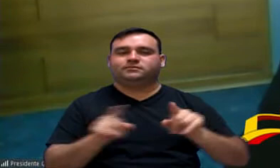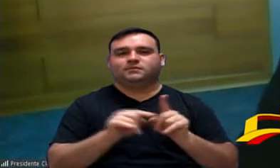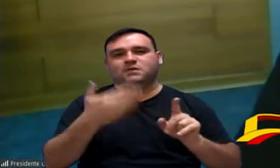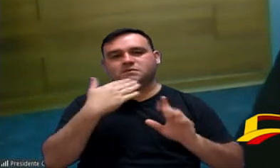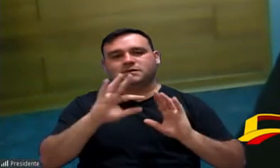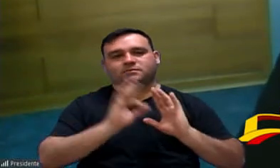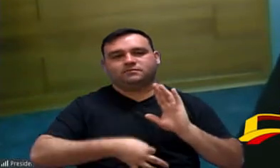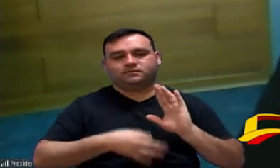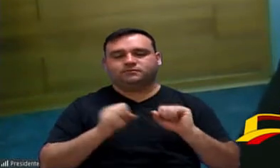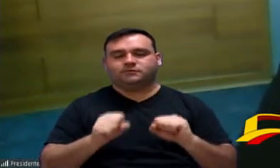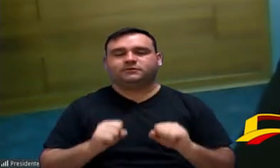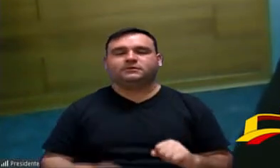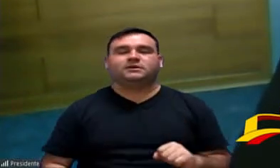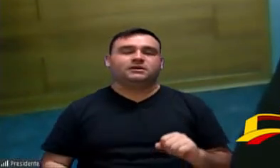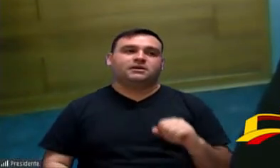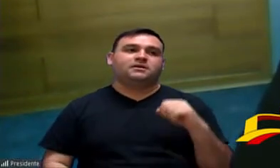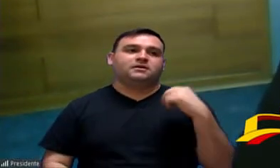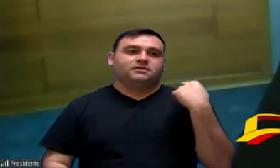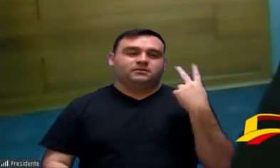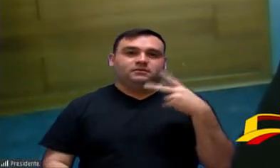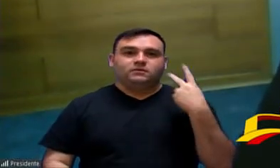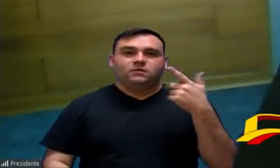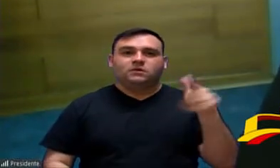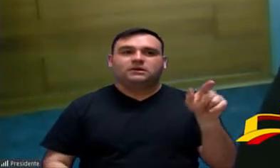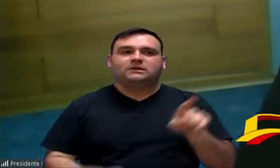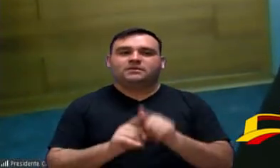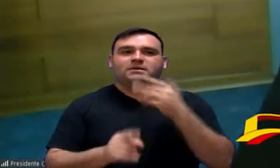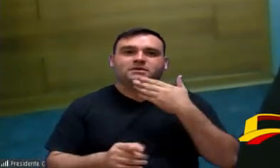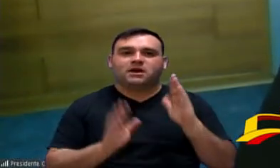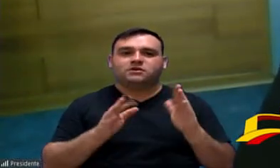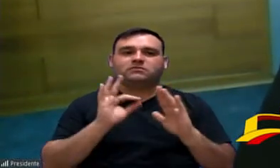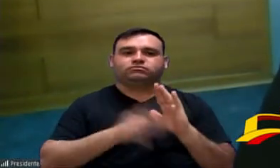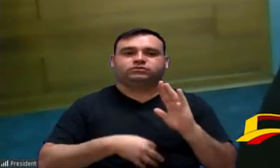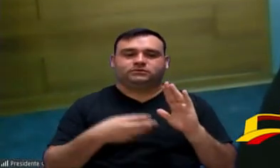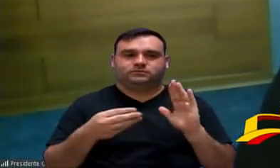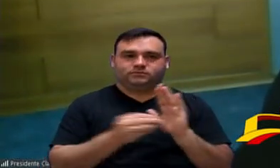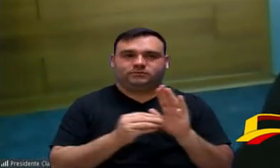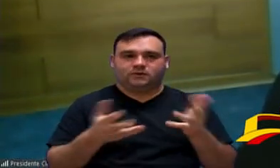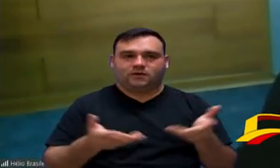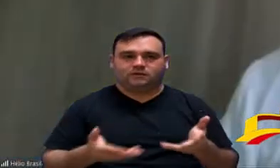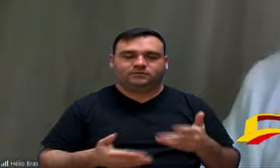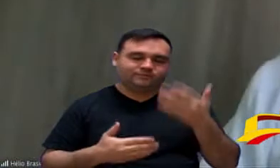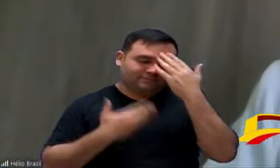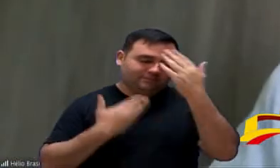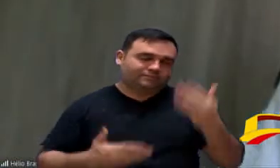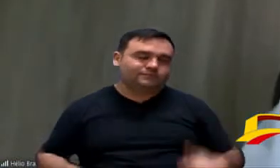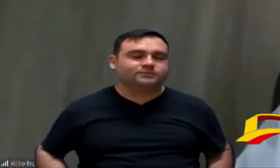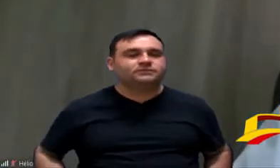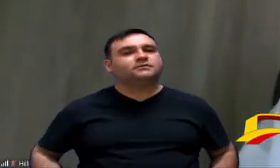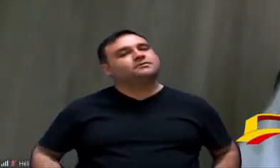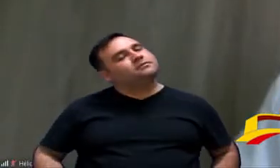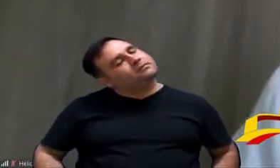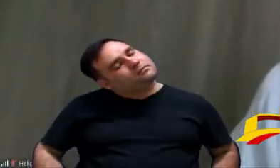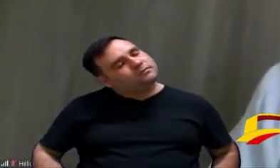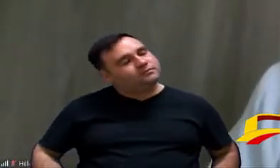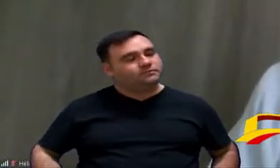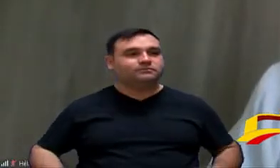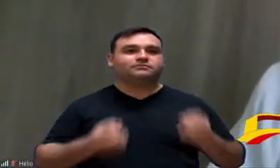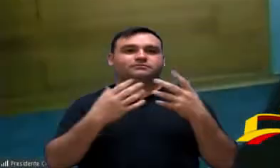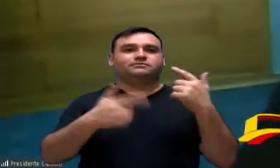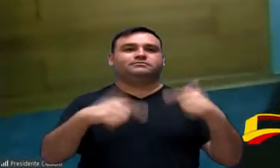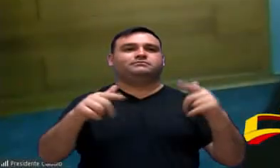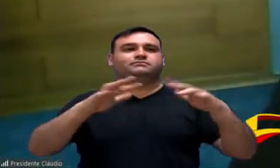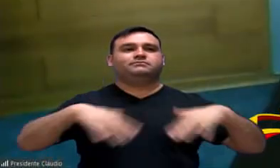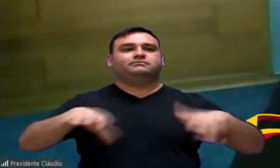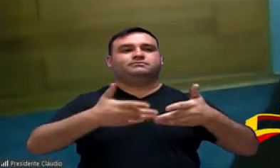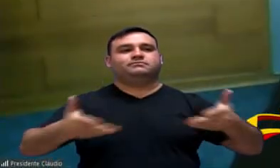sua inscrição. Obrigado. Já pedi para fazer, já está sendo feita a inscrição do Vossa Excelência. Muito grato. Tem um bom trabalho para todos